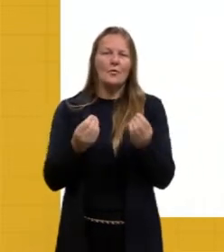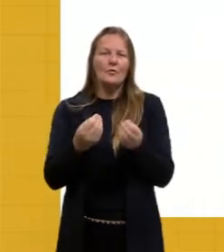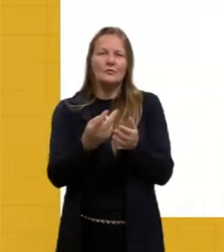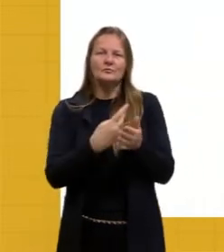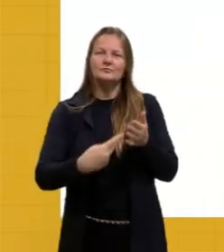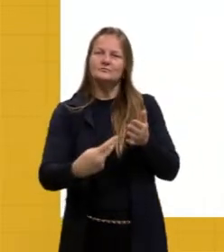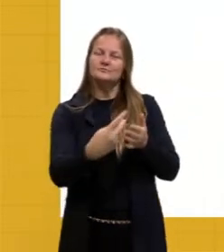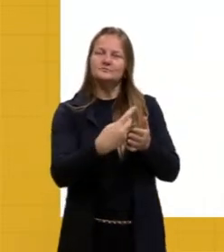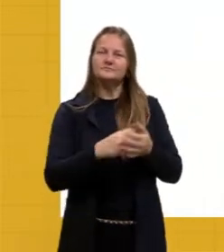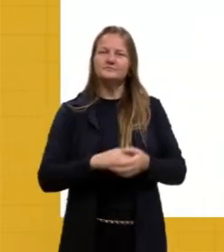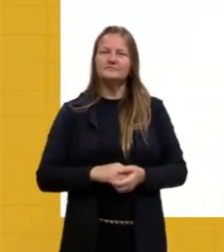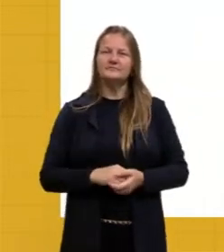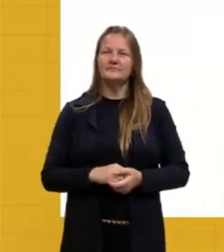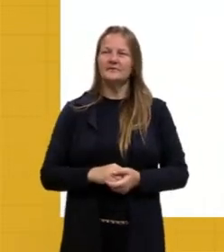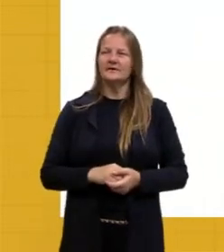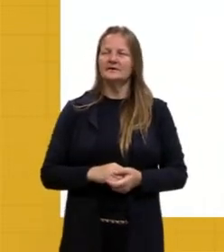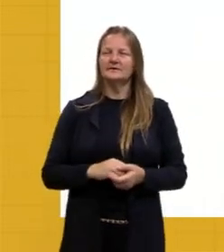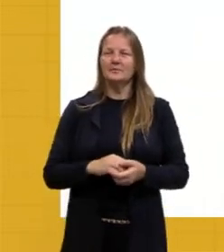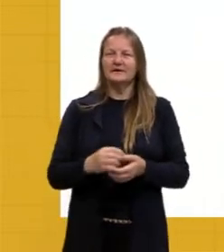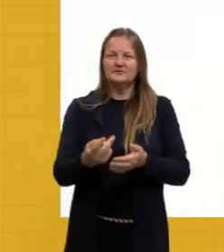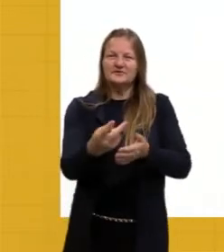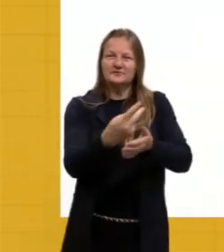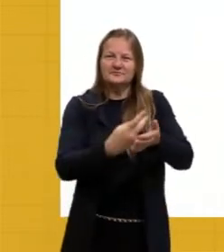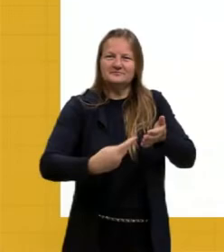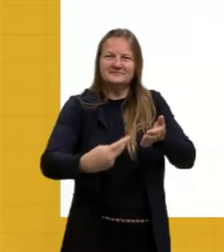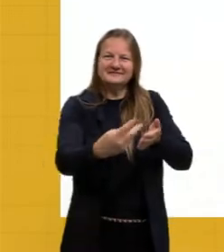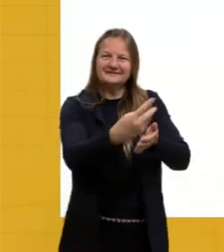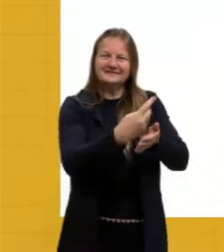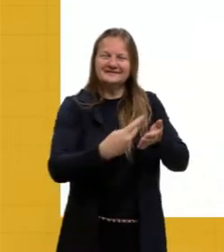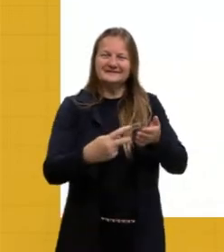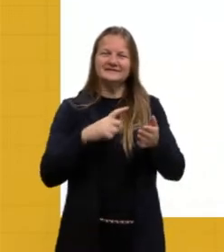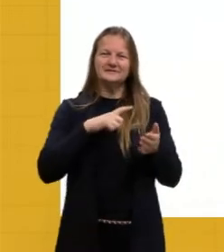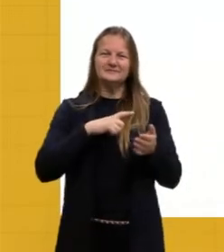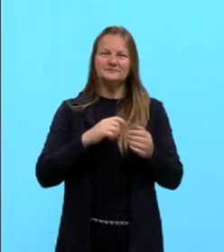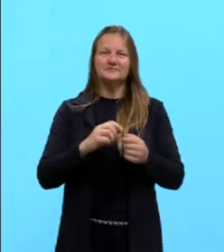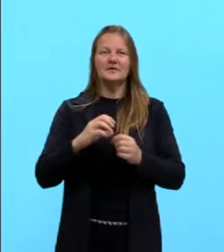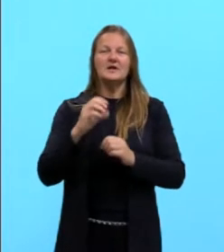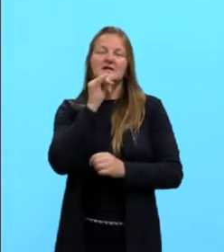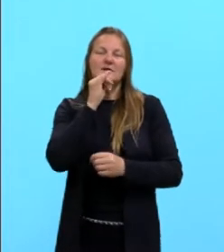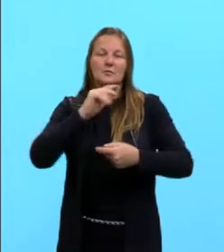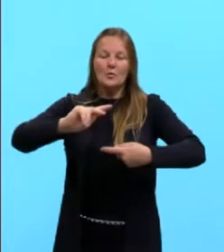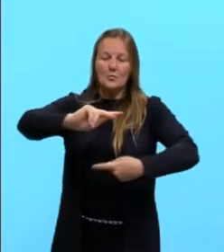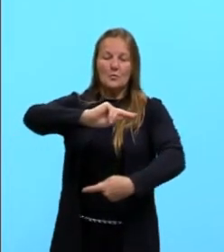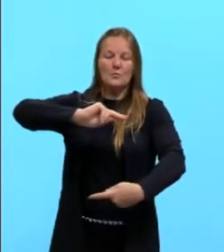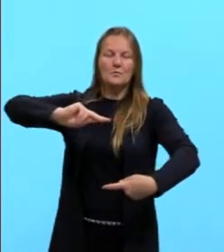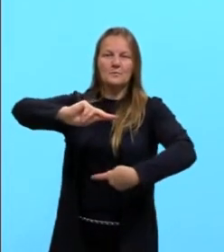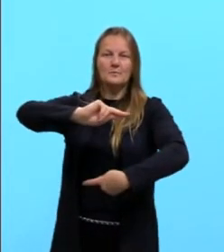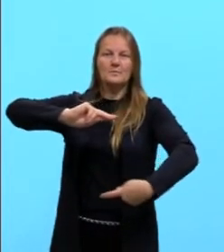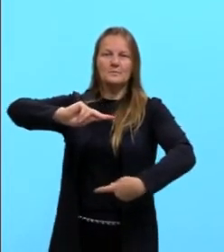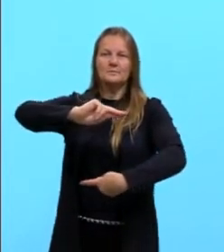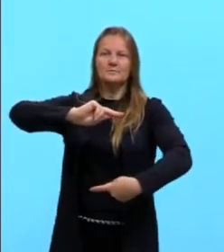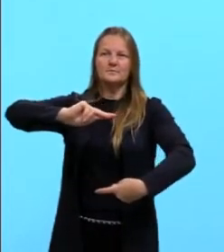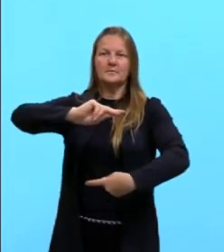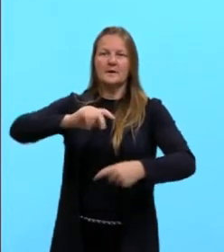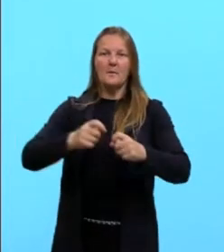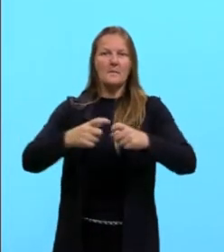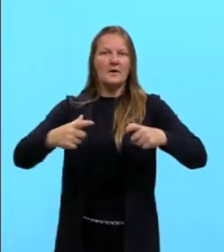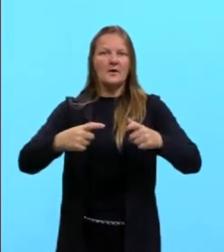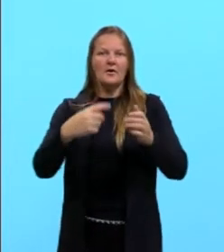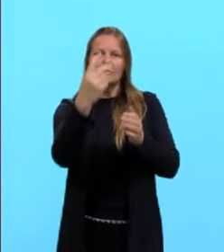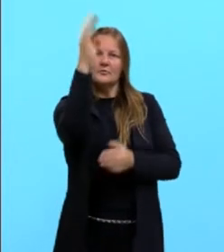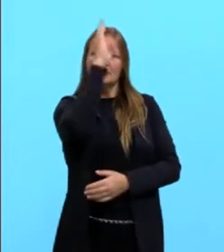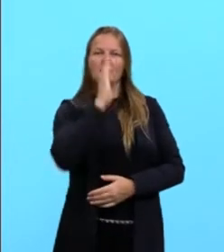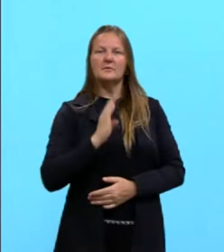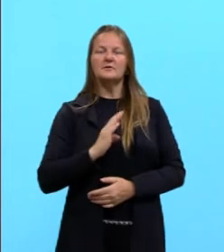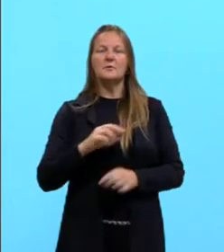Mercator, olha o tamanho da Groenlândia, tá, é bem maior do que o Brasil, agora, se a gente for